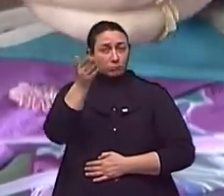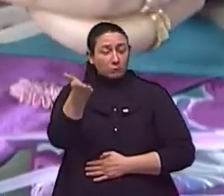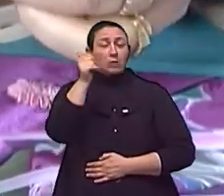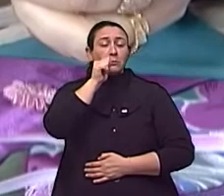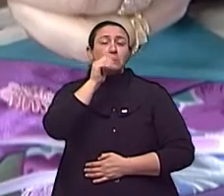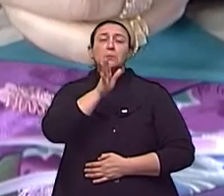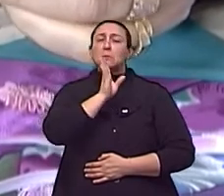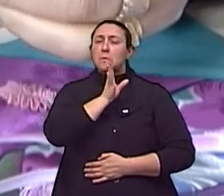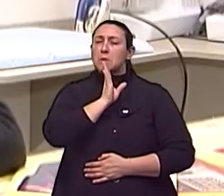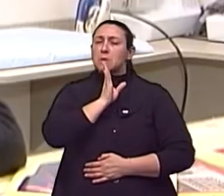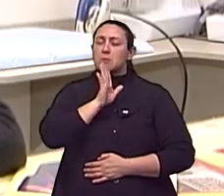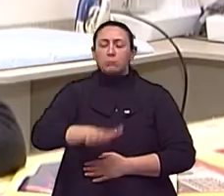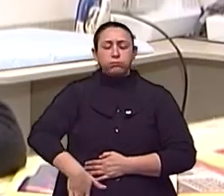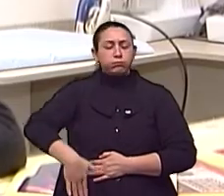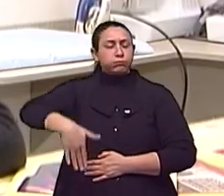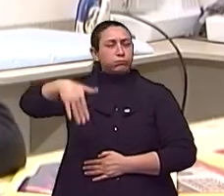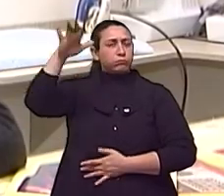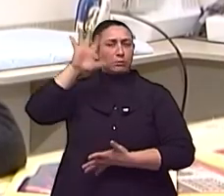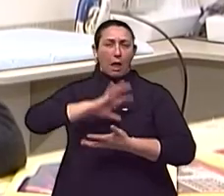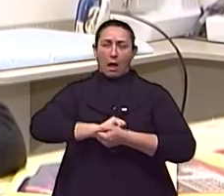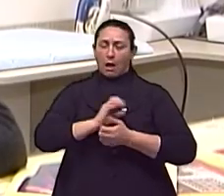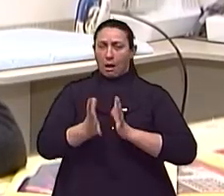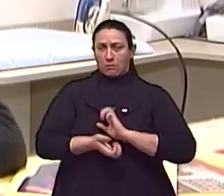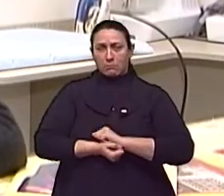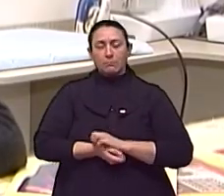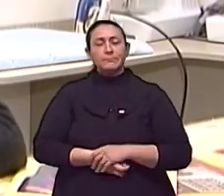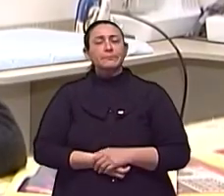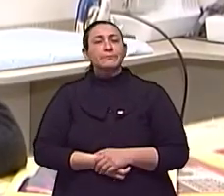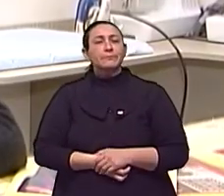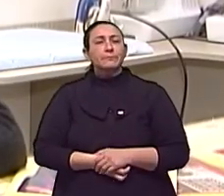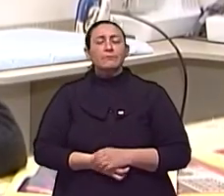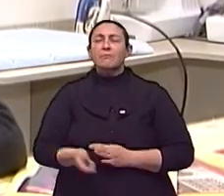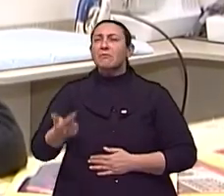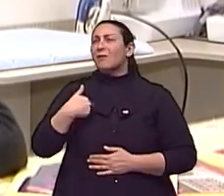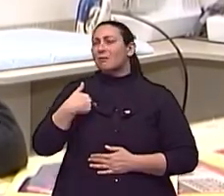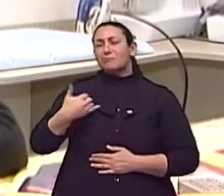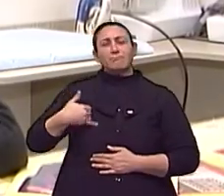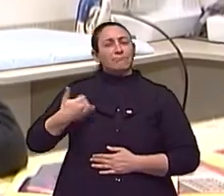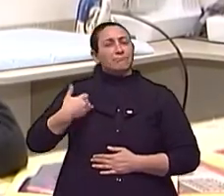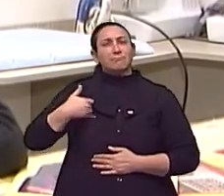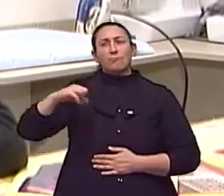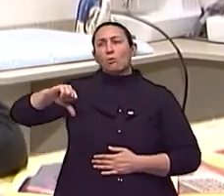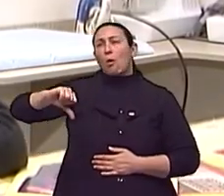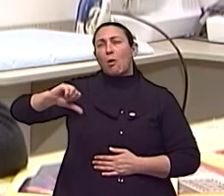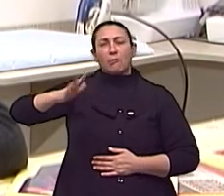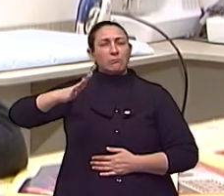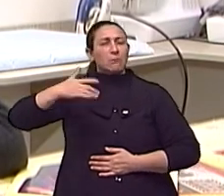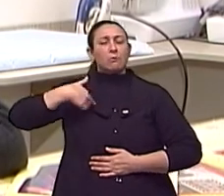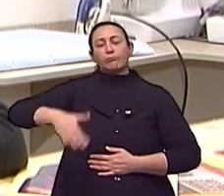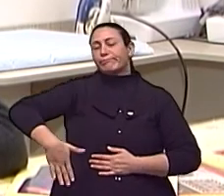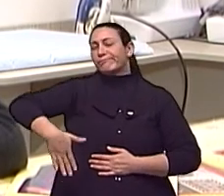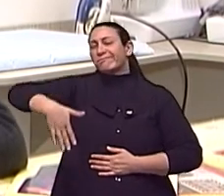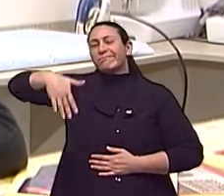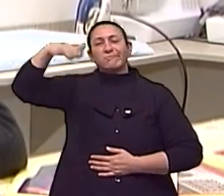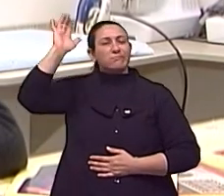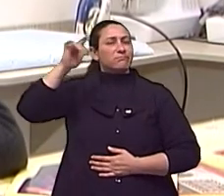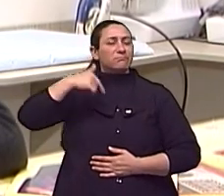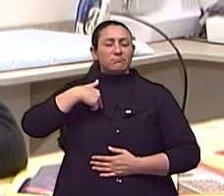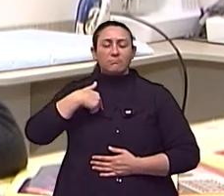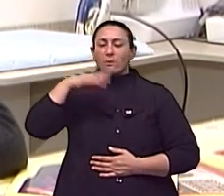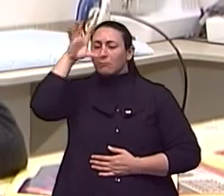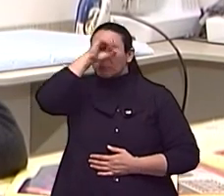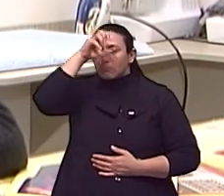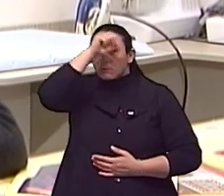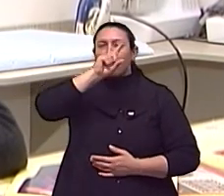desde o que quer eu já comecei em artes bem nova desde nove anos de idade começei a